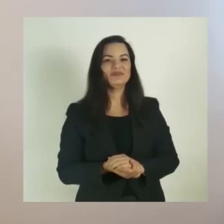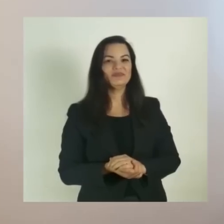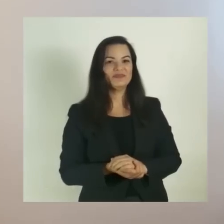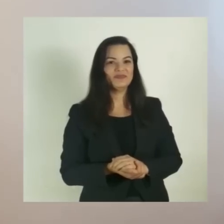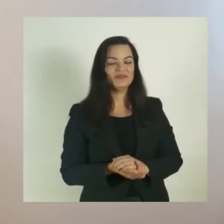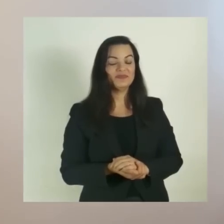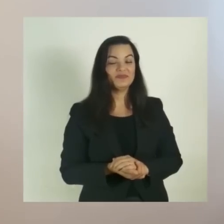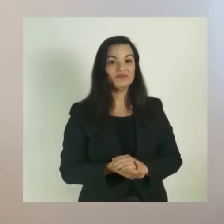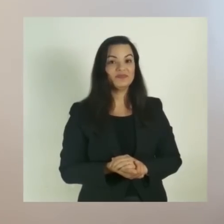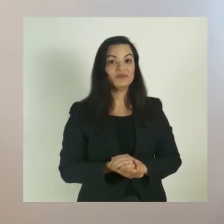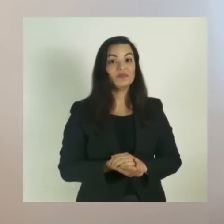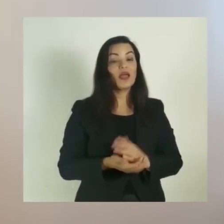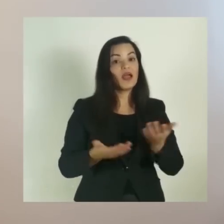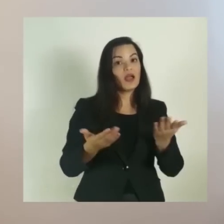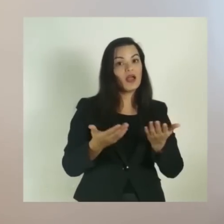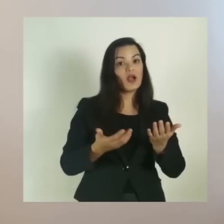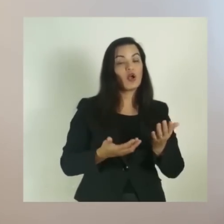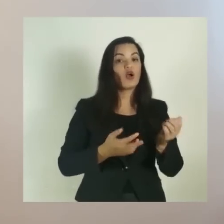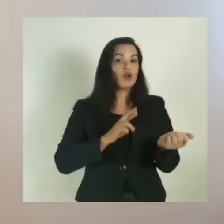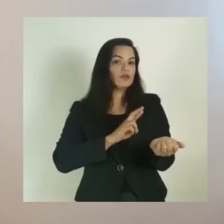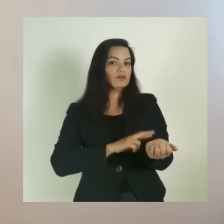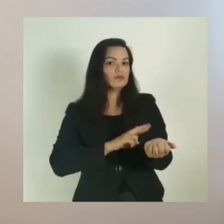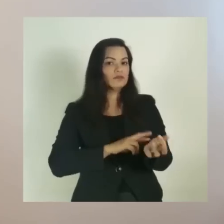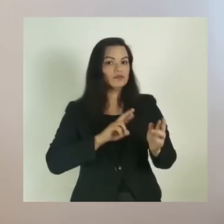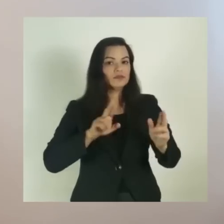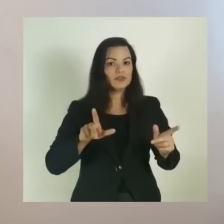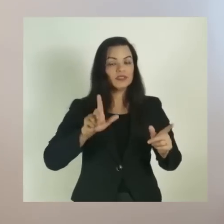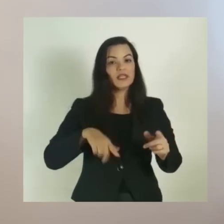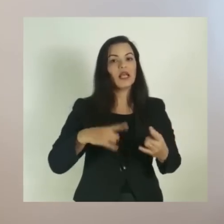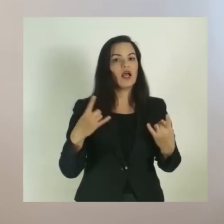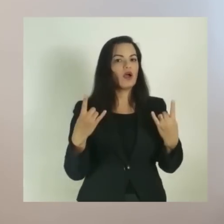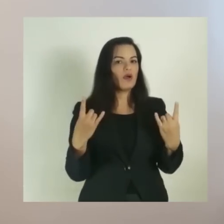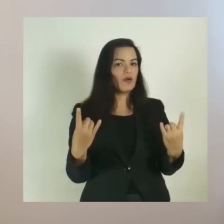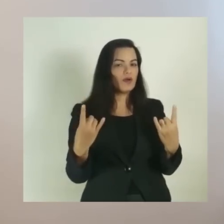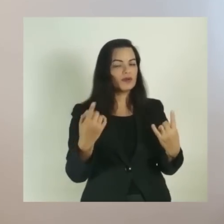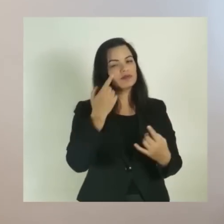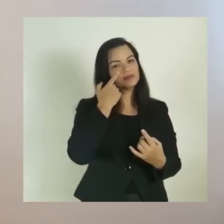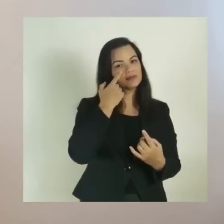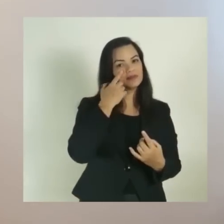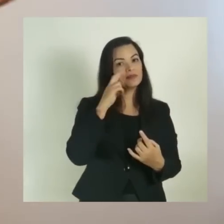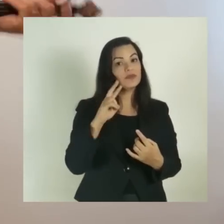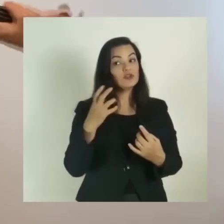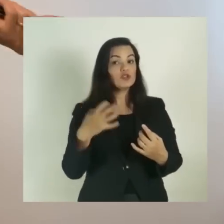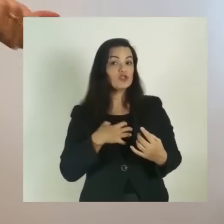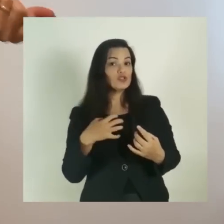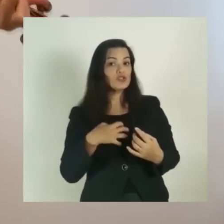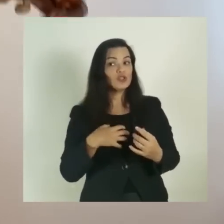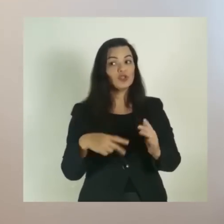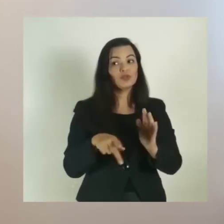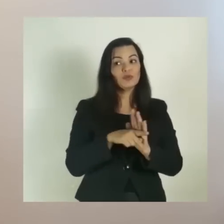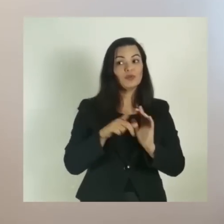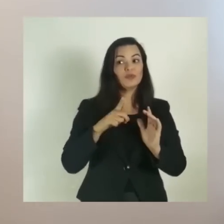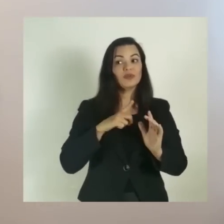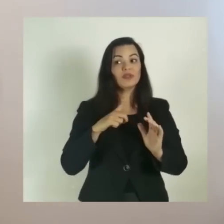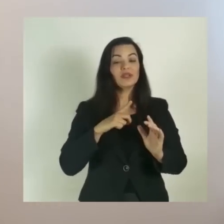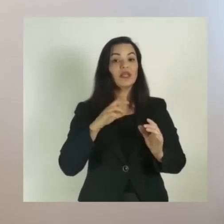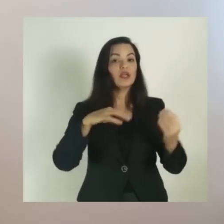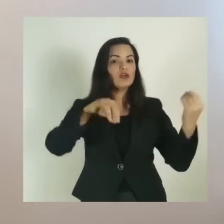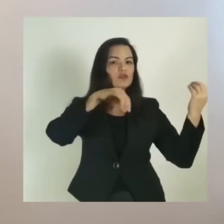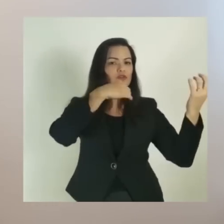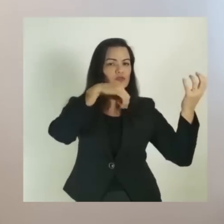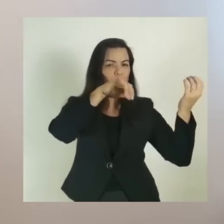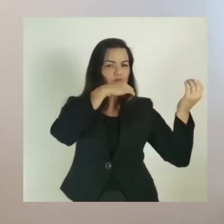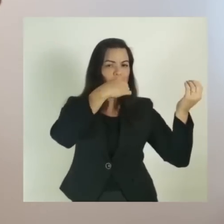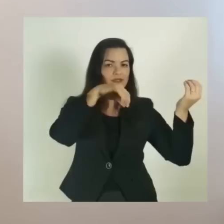mão. A próxima versão que iremos ouvir é a versão rock. Nessa versão, temos o violino fazendo a melodia.